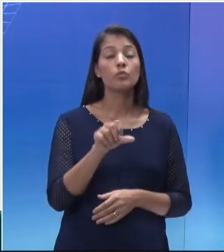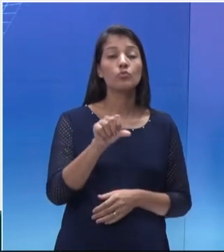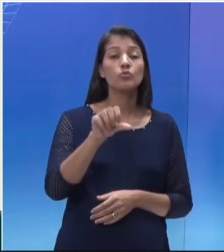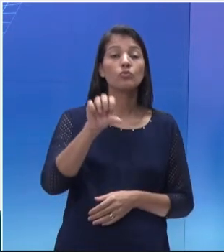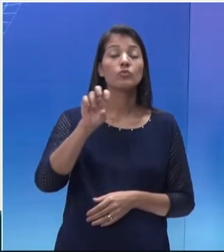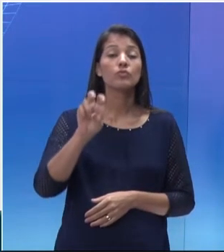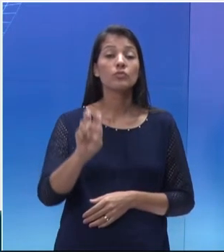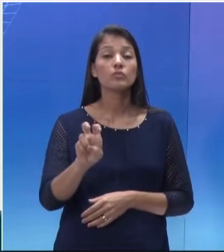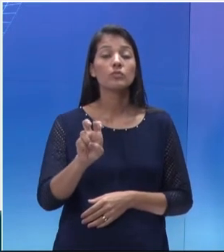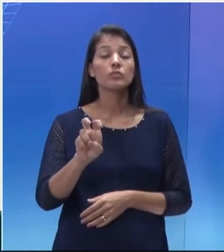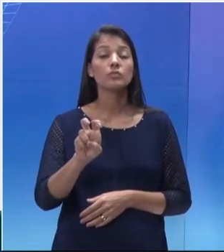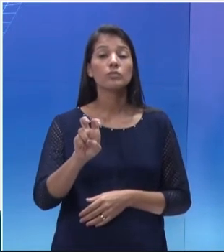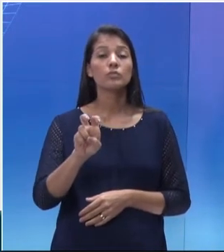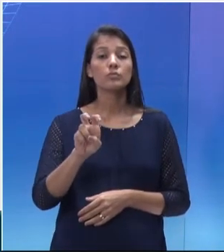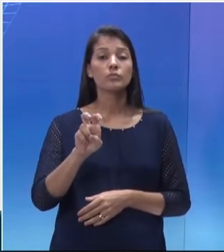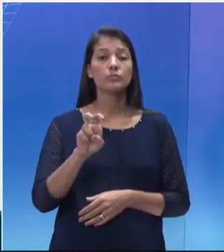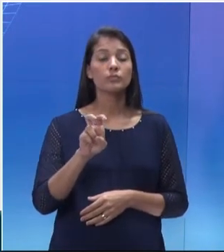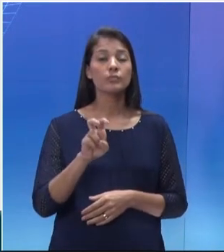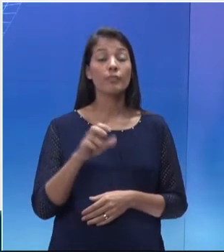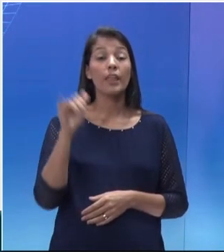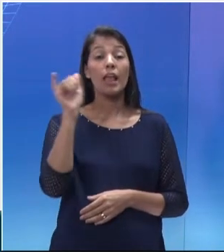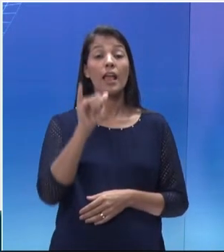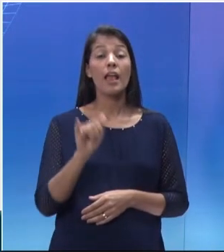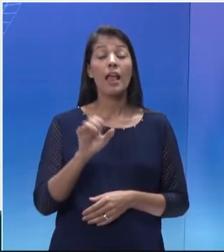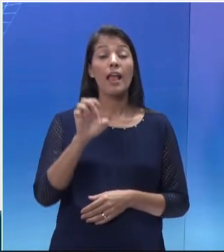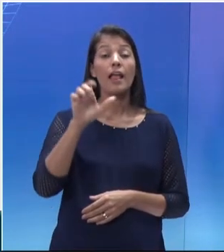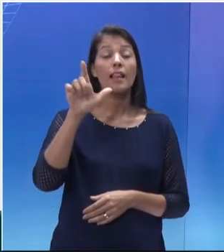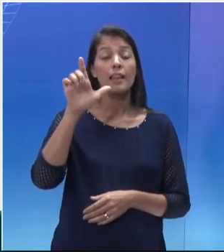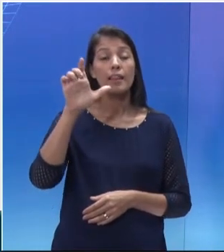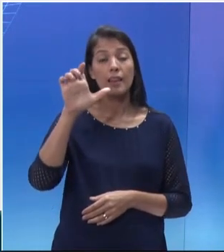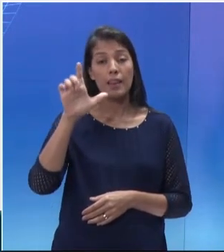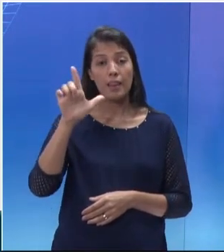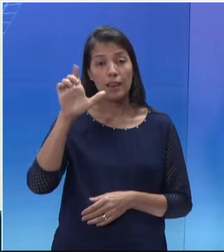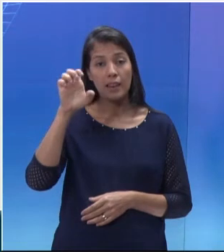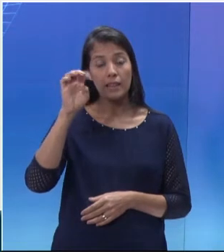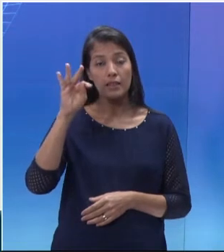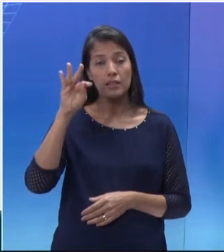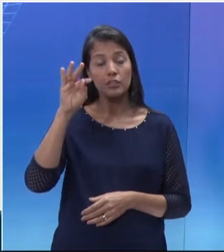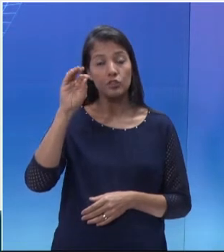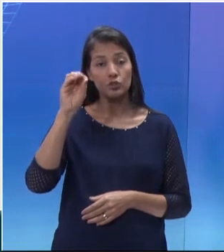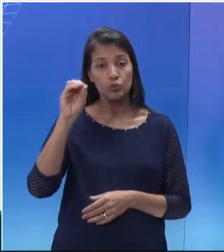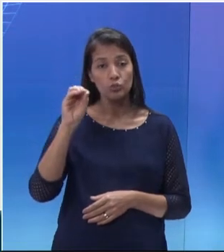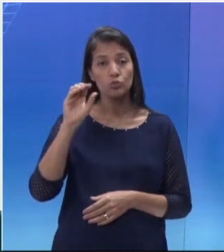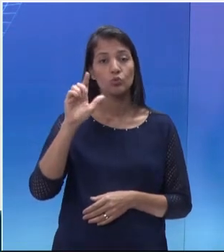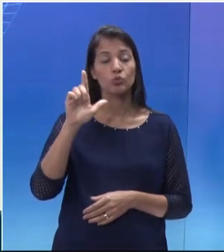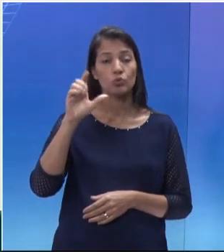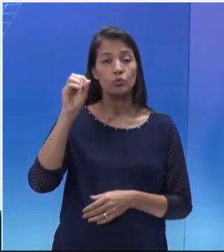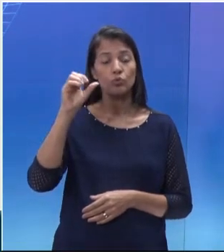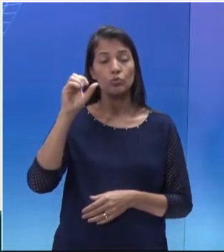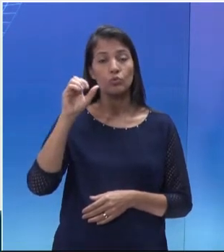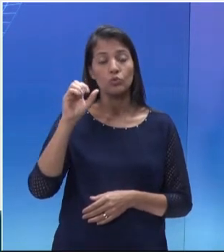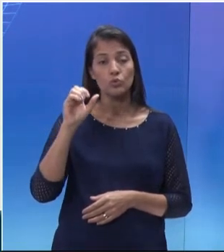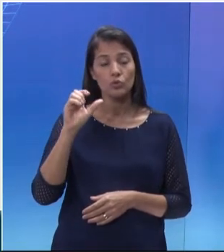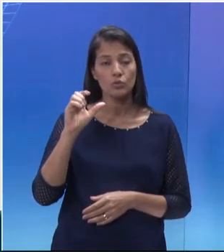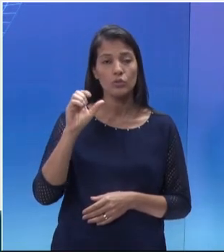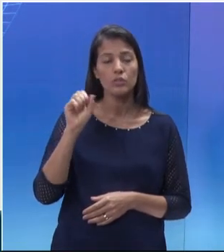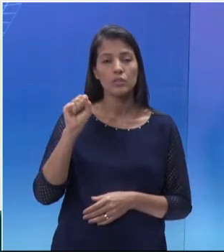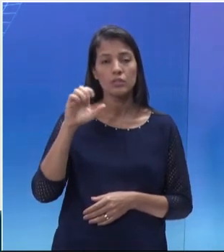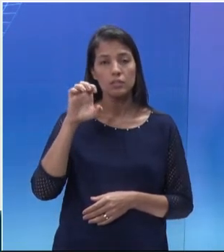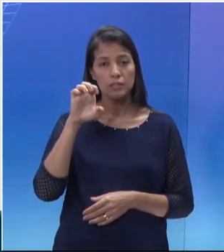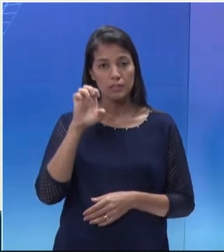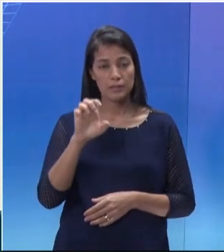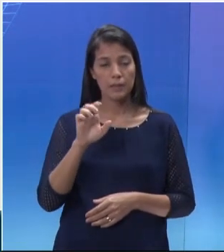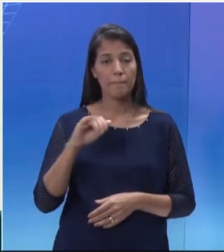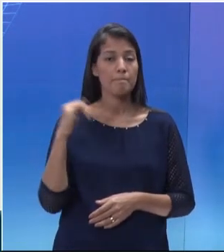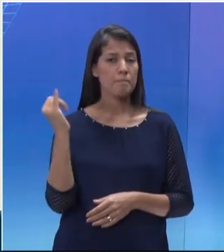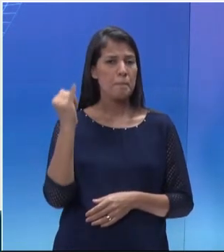95. A eletrólise é um processo não espontâneo de grande importância para a indústria química.